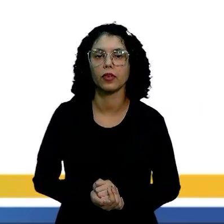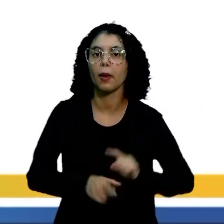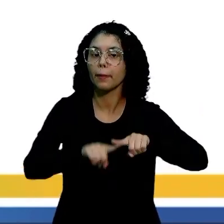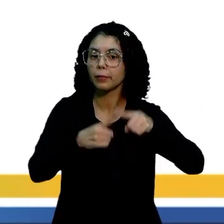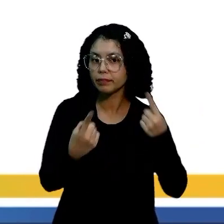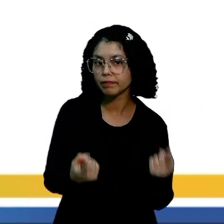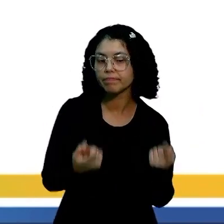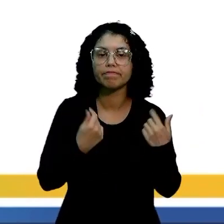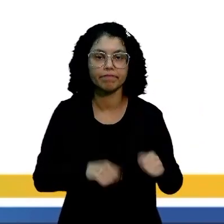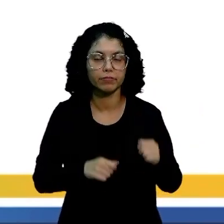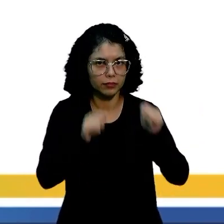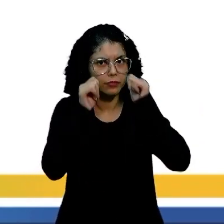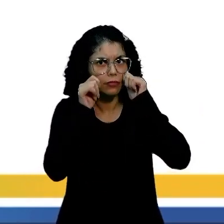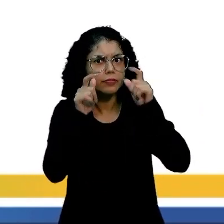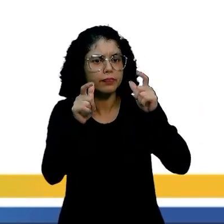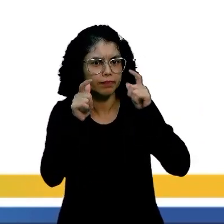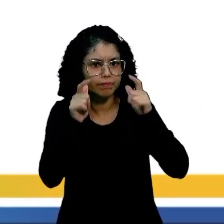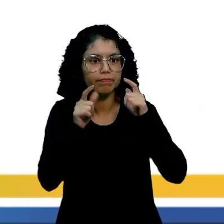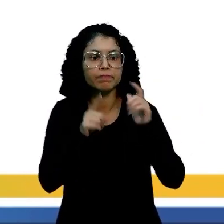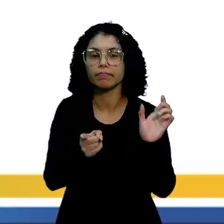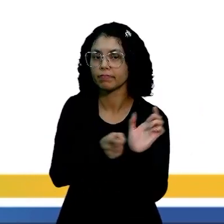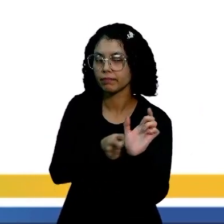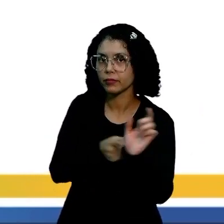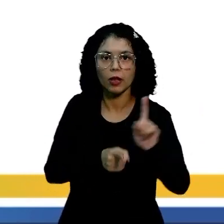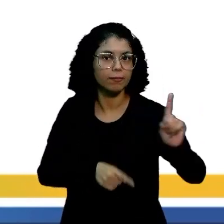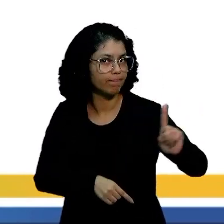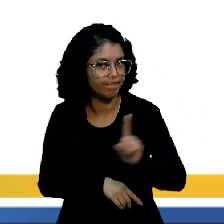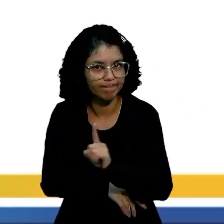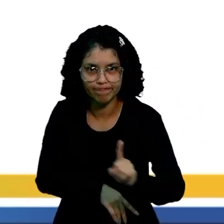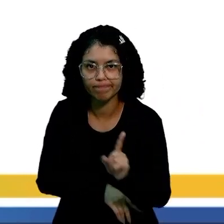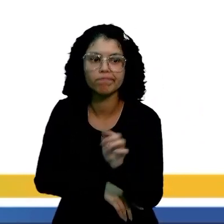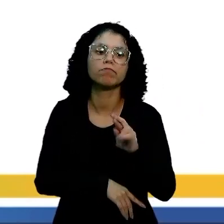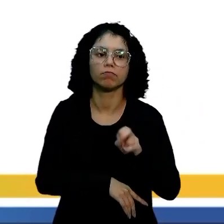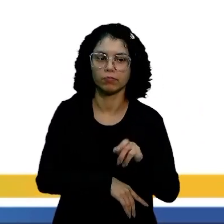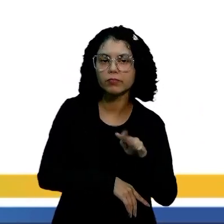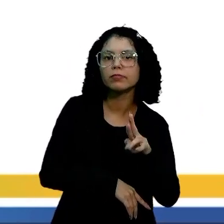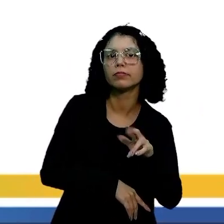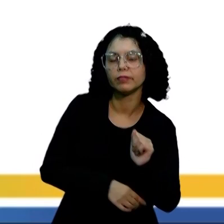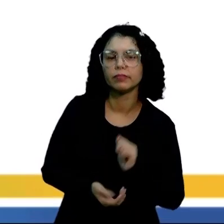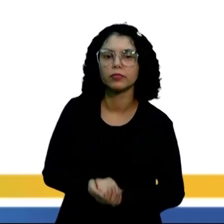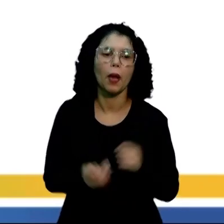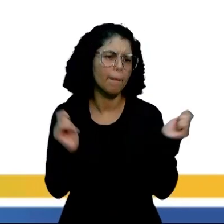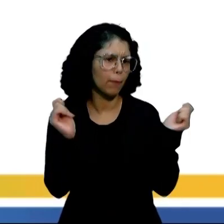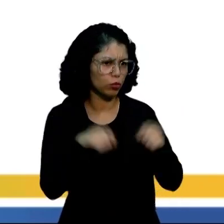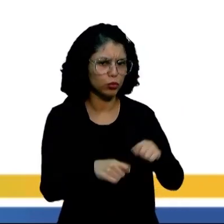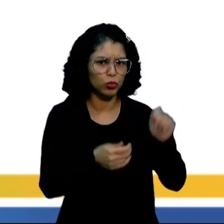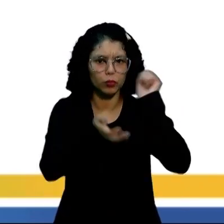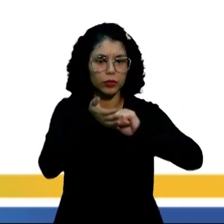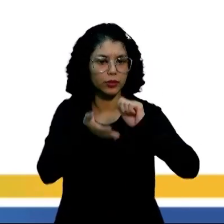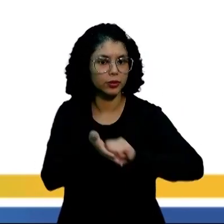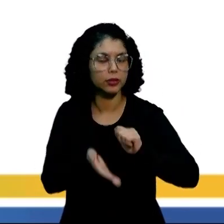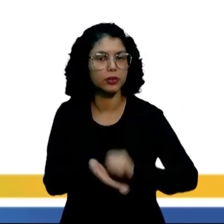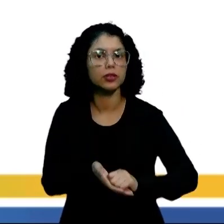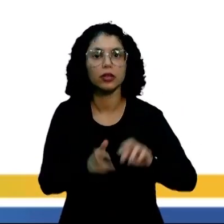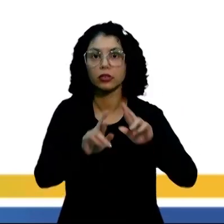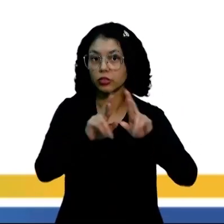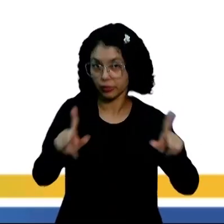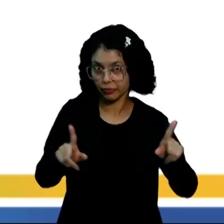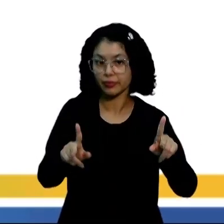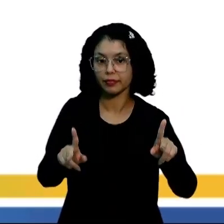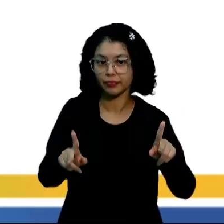Porém, deve-se ficar atento às palavras não cognatas. Essas possuem uma grafia ou uma